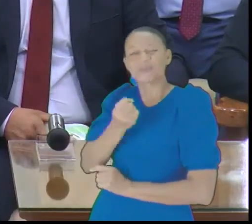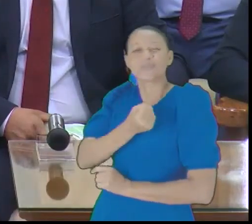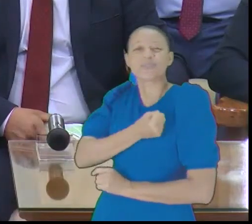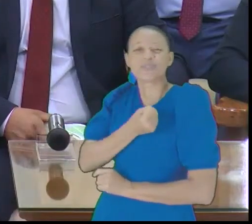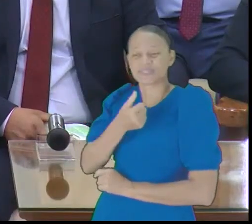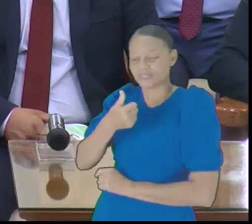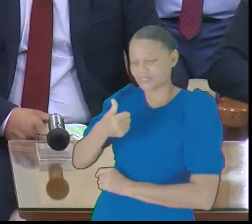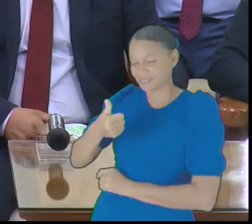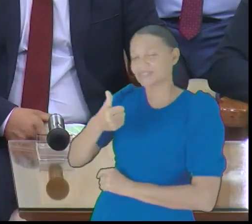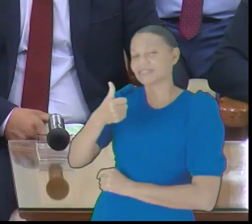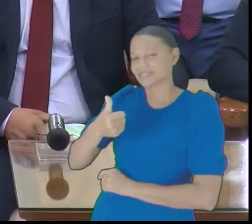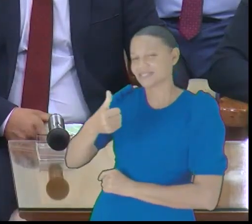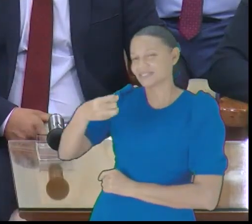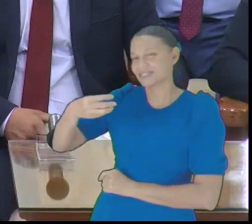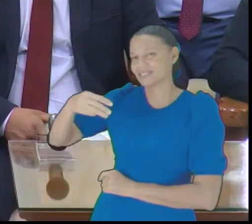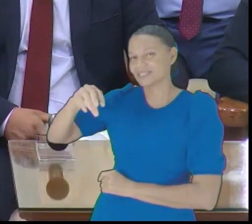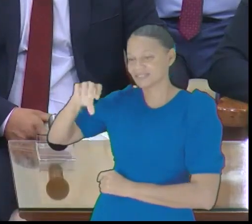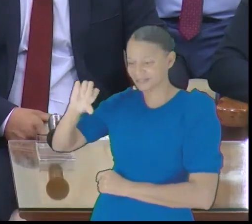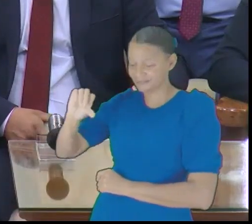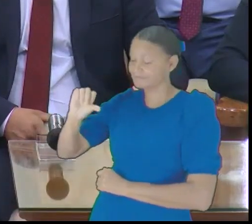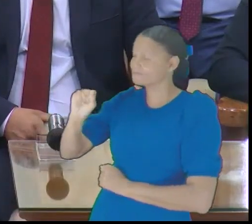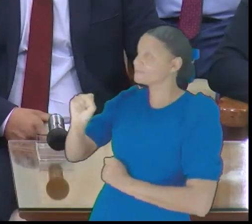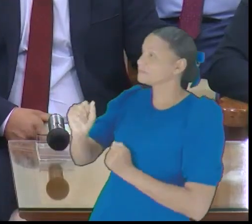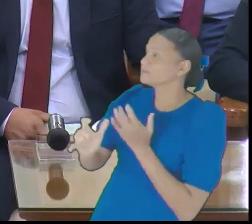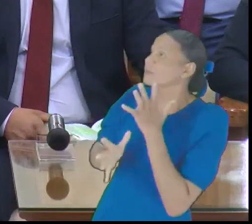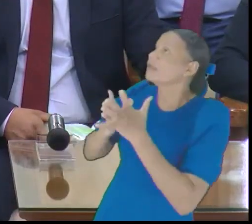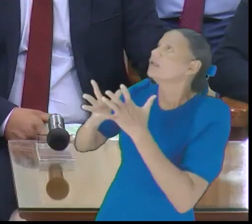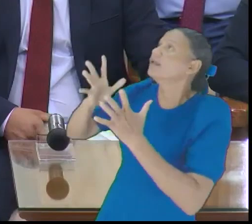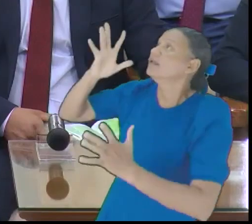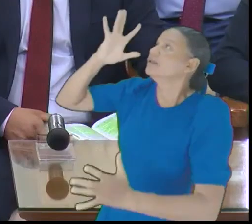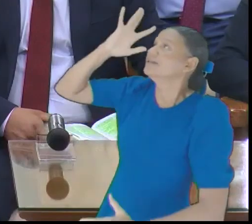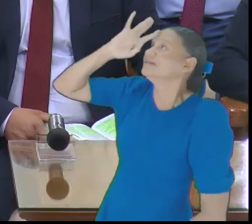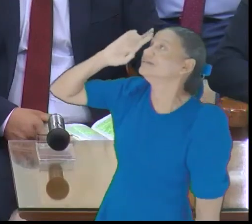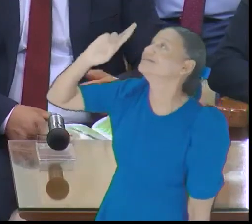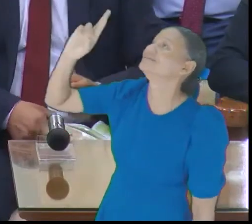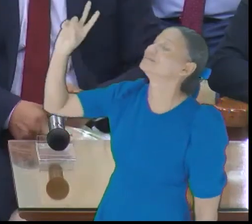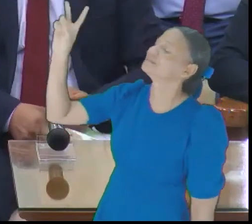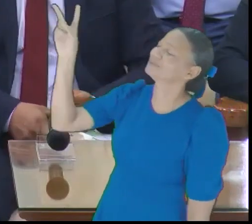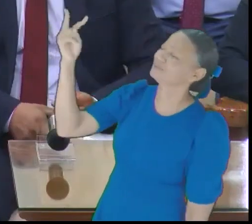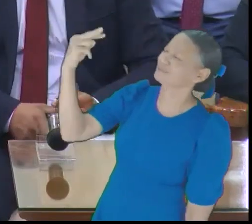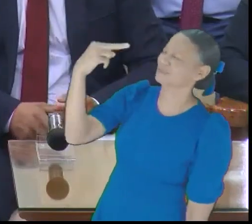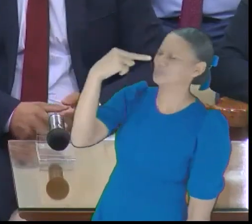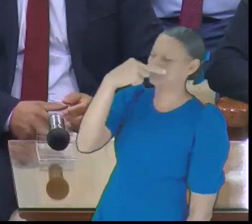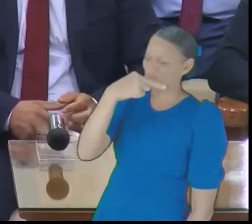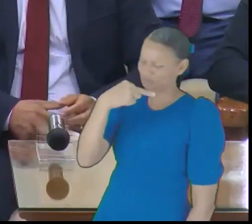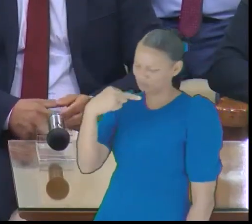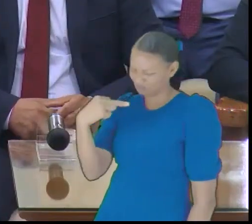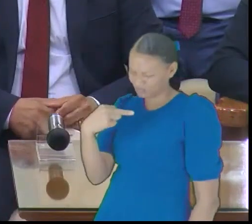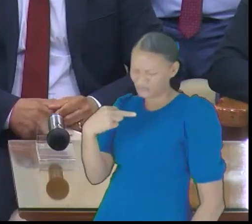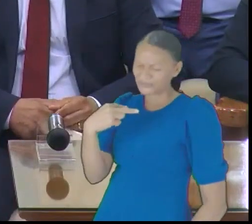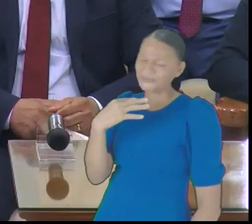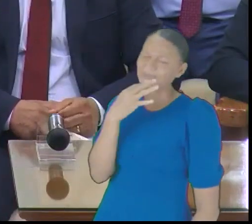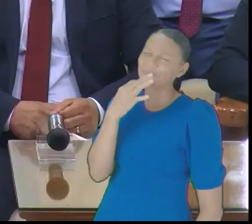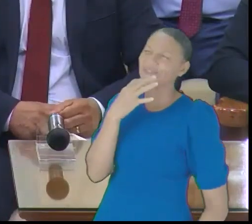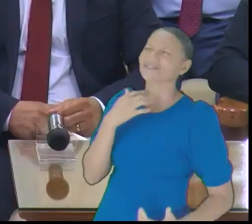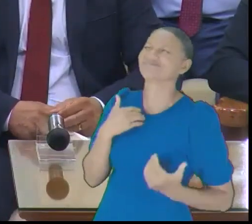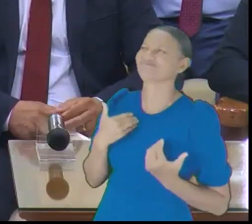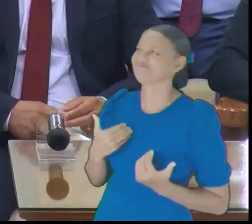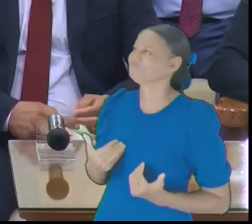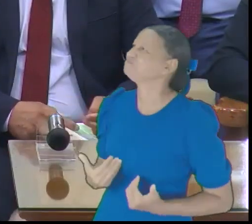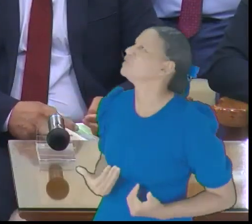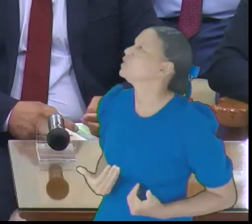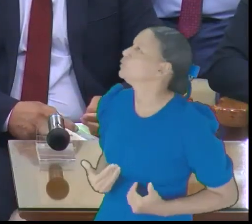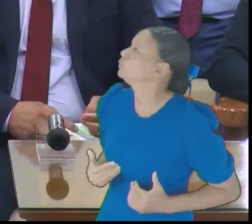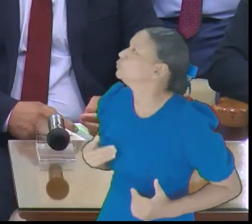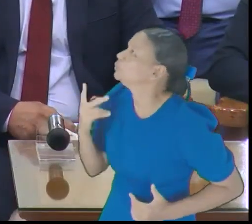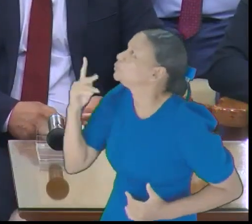número 139, ele disse: Senhor, tu me sondaste e me conheces,